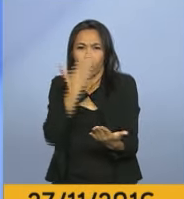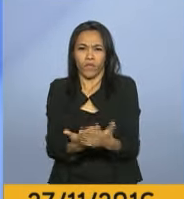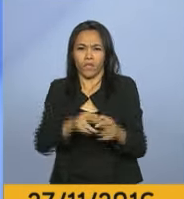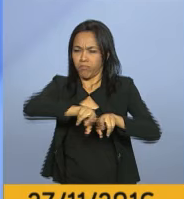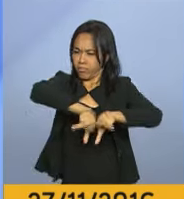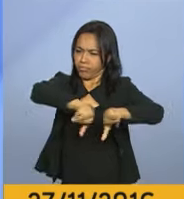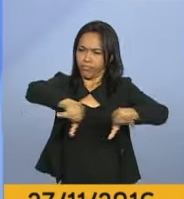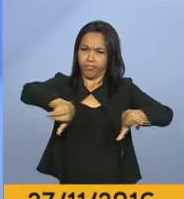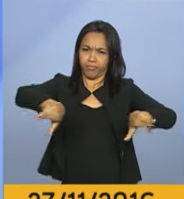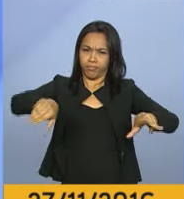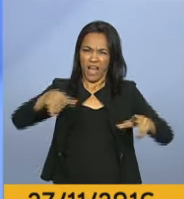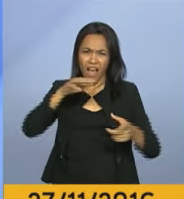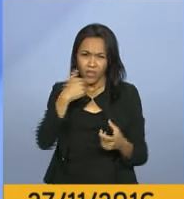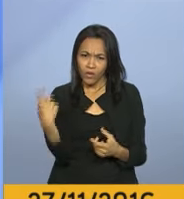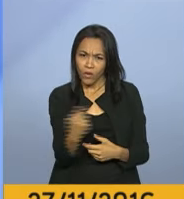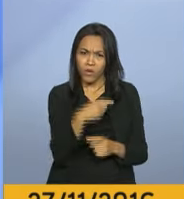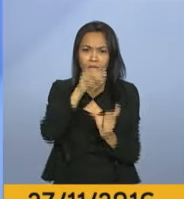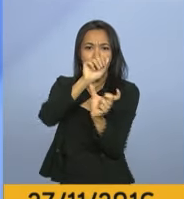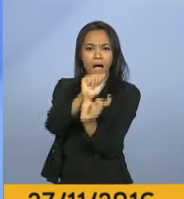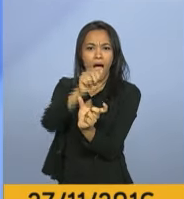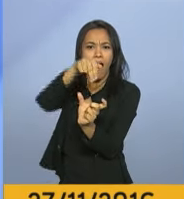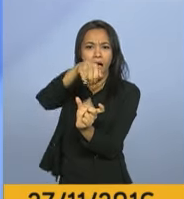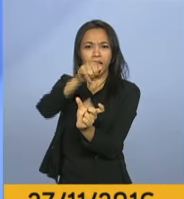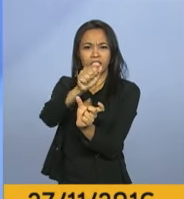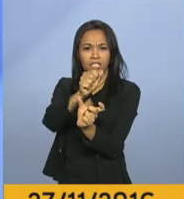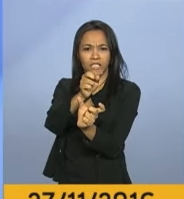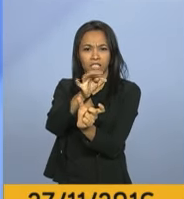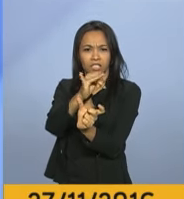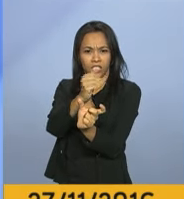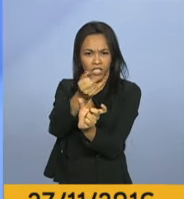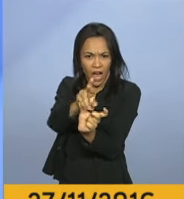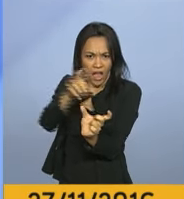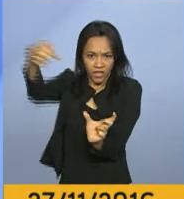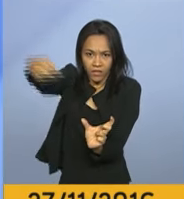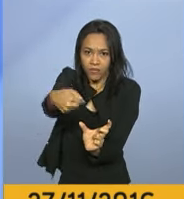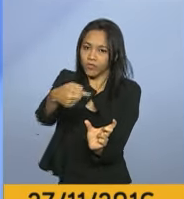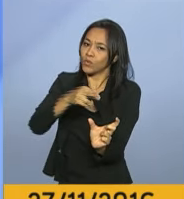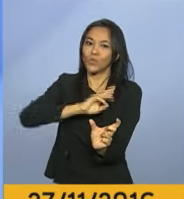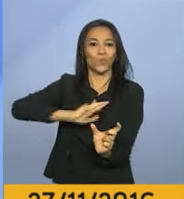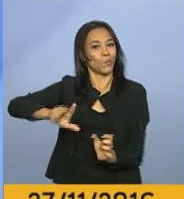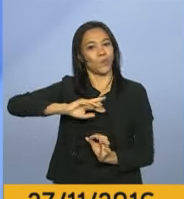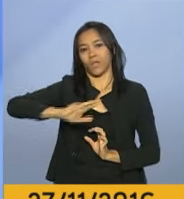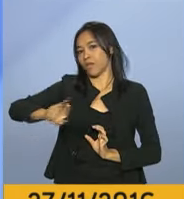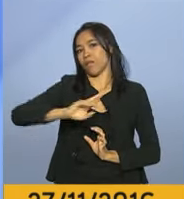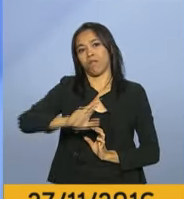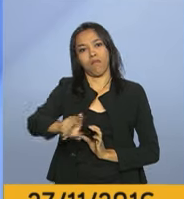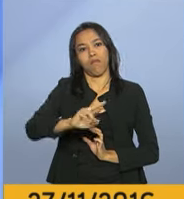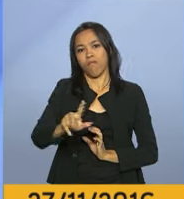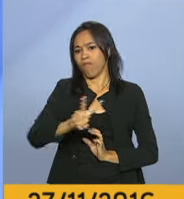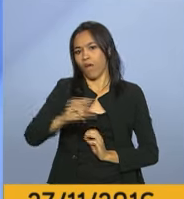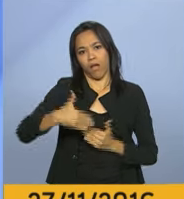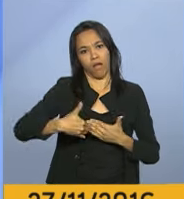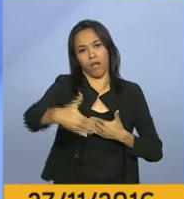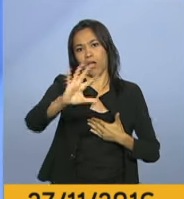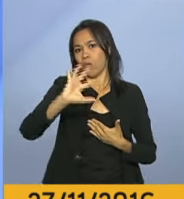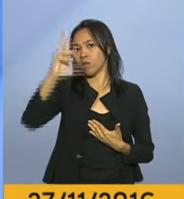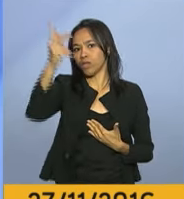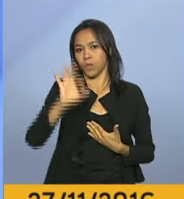ponto de vista das minhas reuniões com os líderes, nunca aconteceu e com certeza não acontecerá